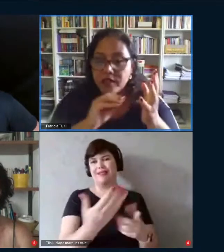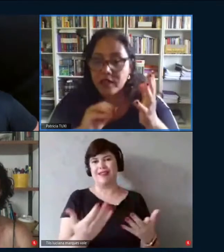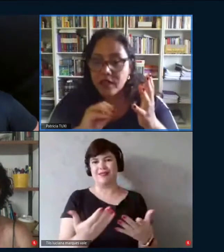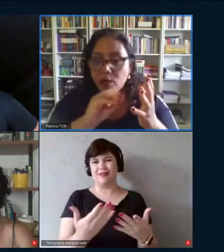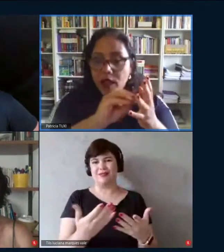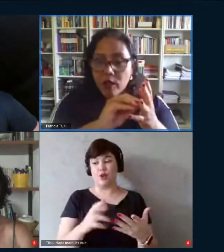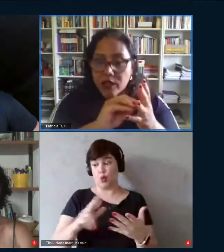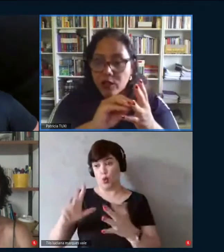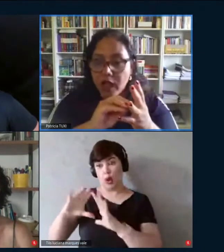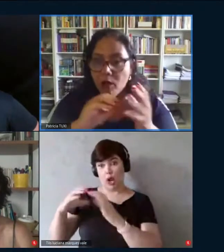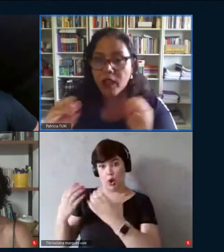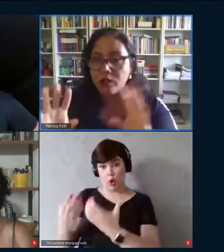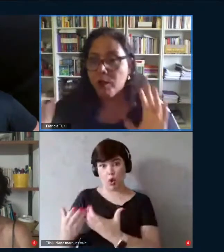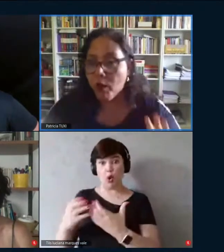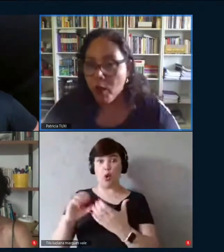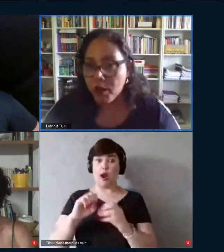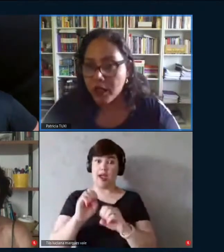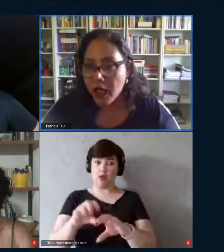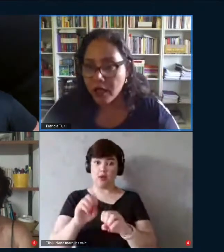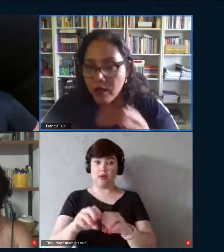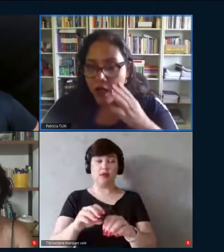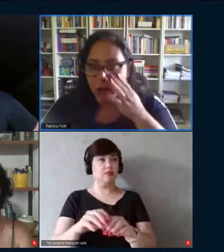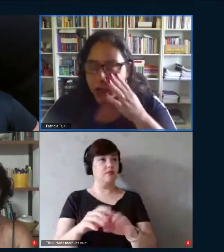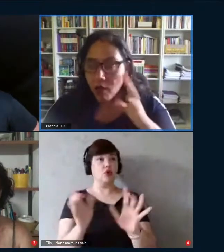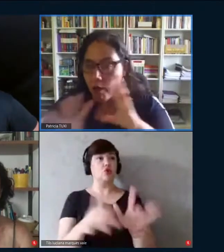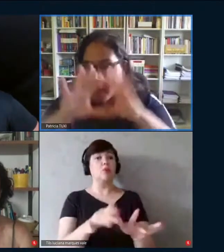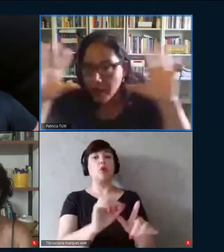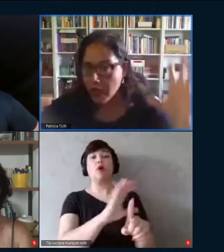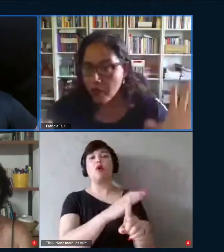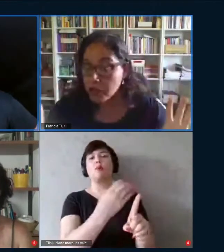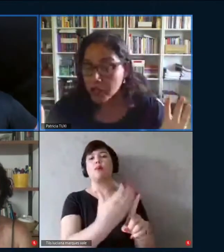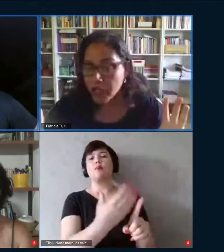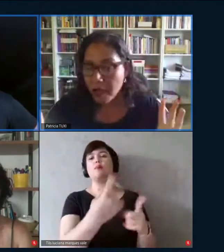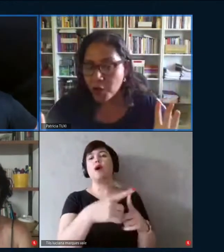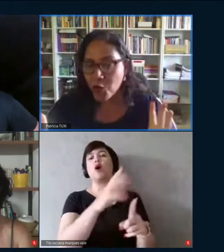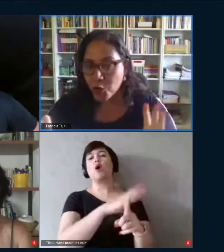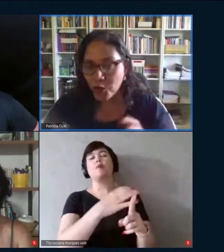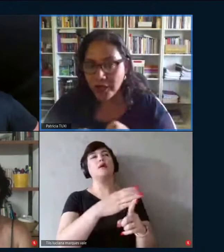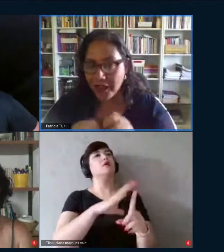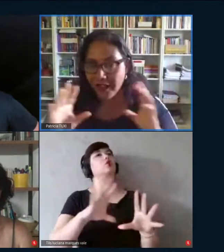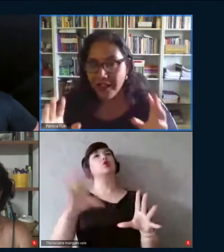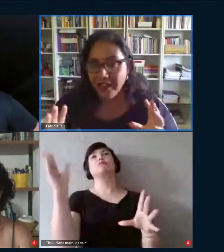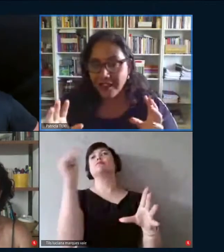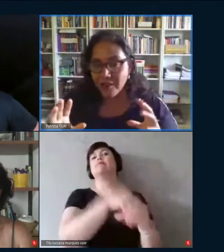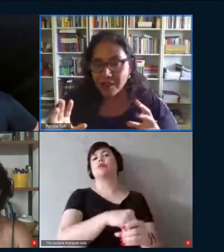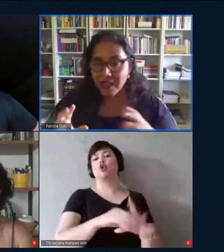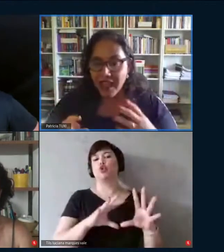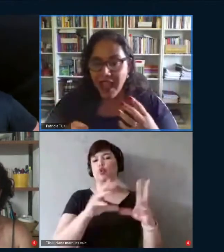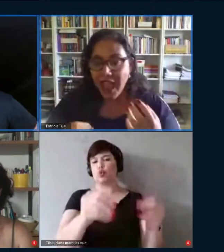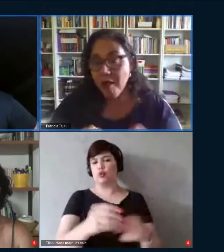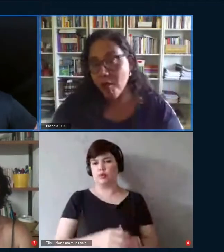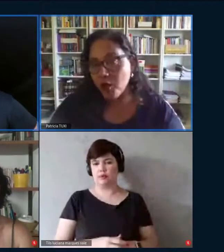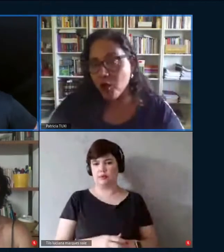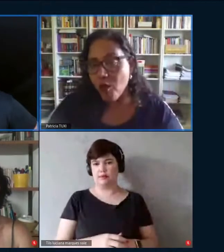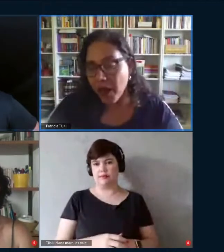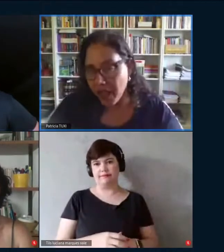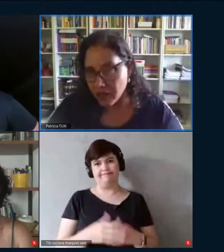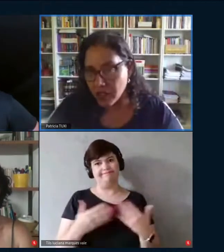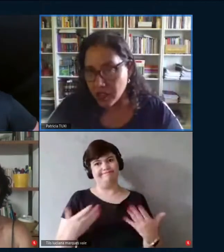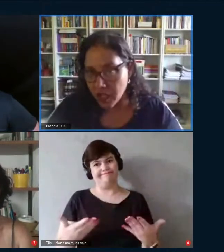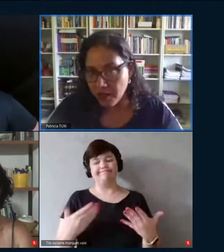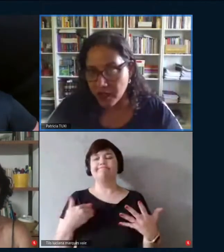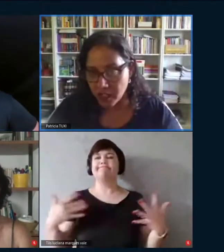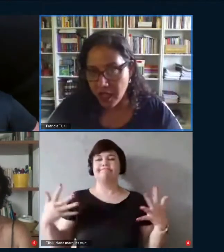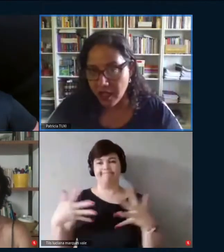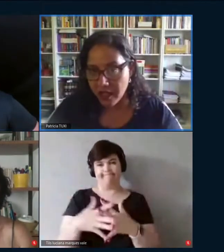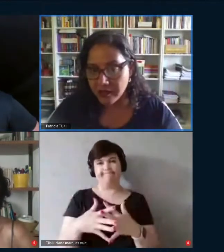nem conferencista, não é educacional, o que sobrou? Comunitário. Porque o comunitário diz que cabe tudo, né? Então, assim, é muito